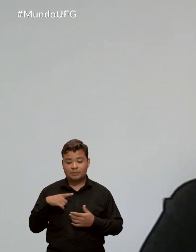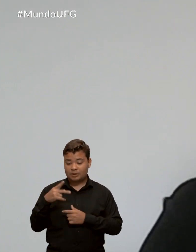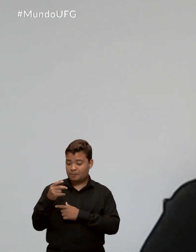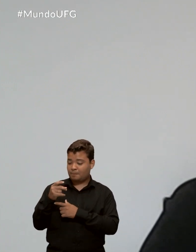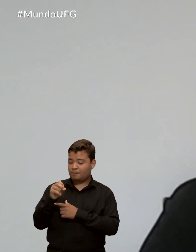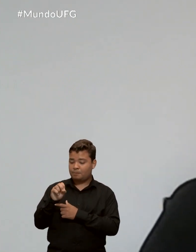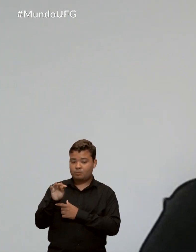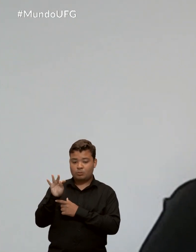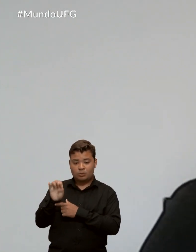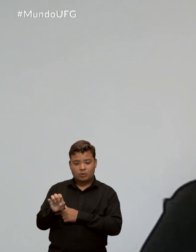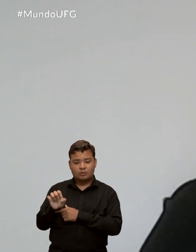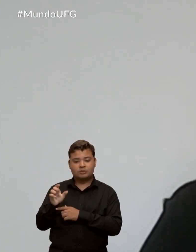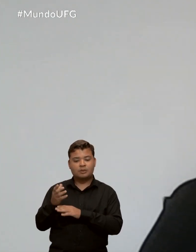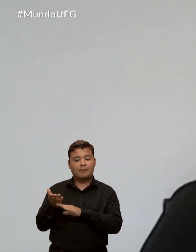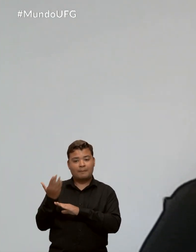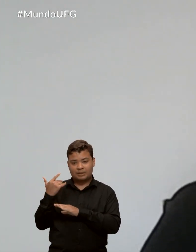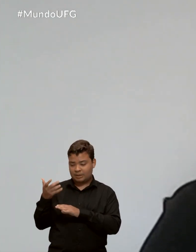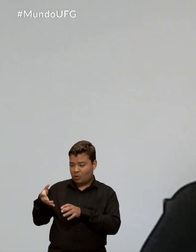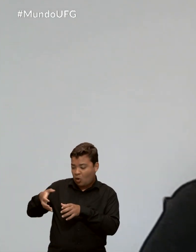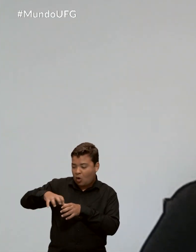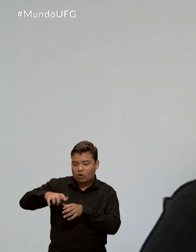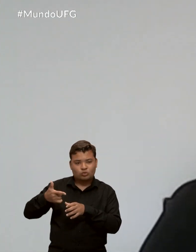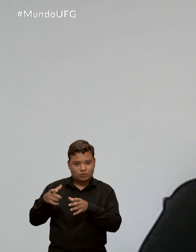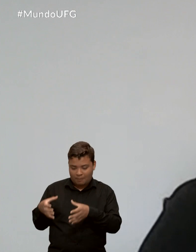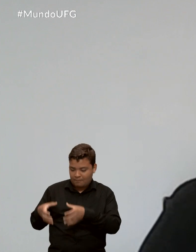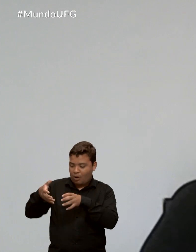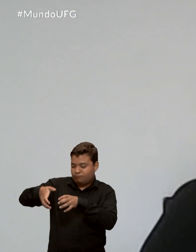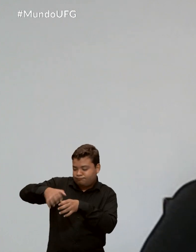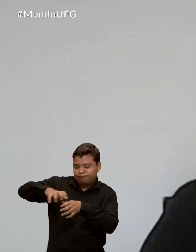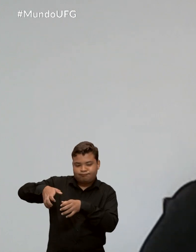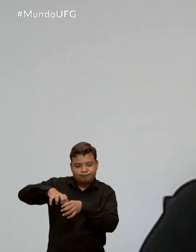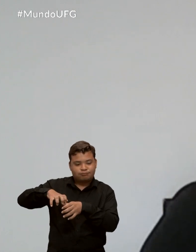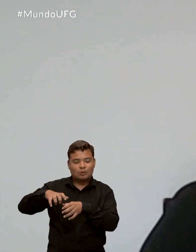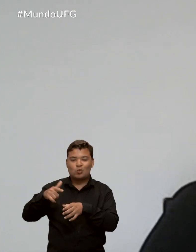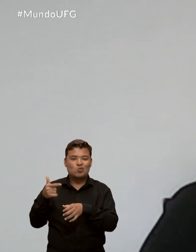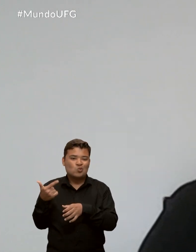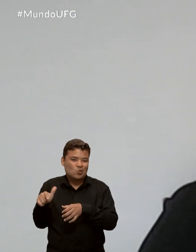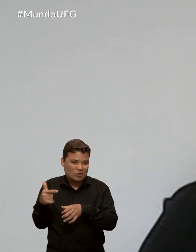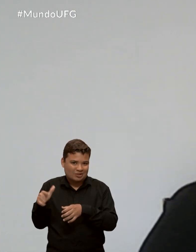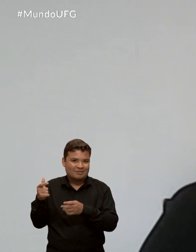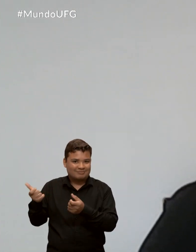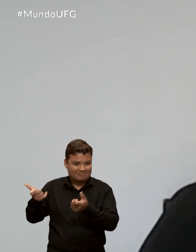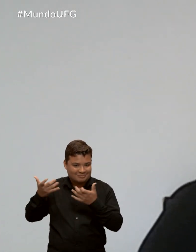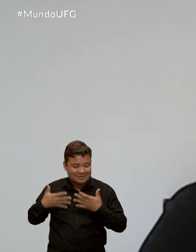na época não existia rosca, né? Eu imagino assim,